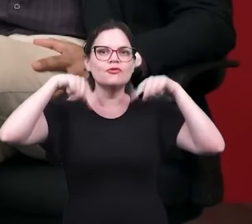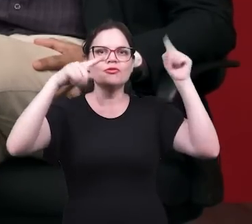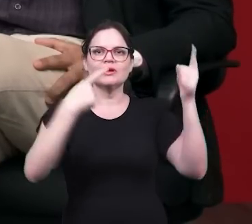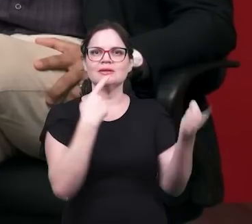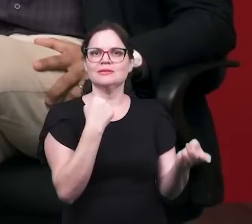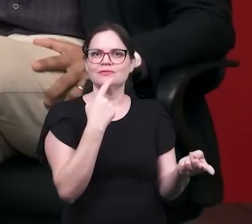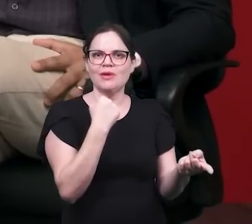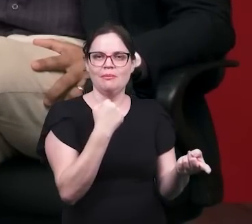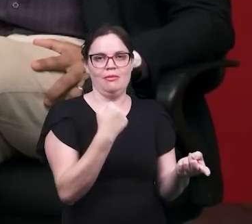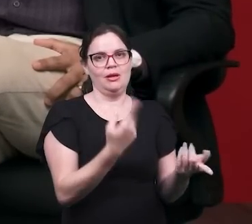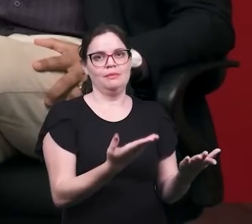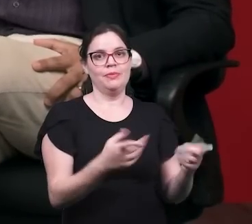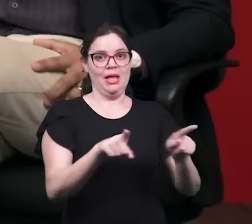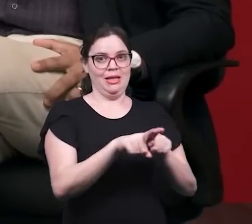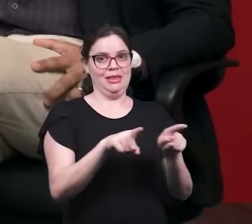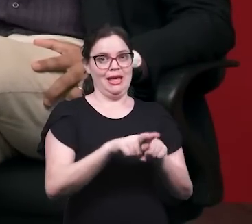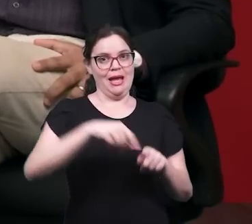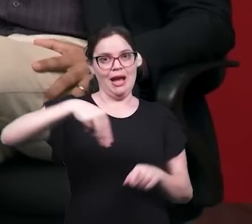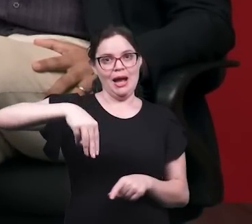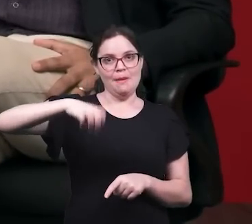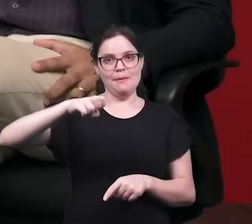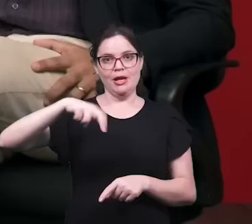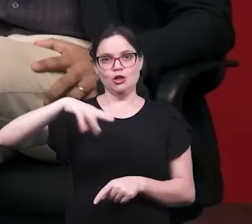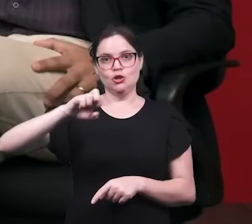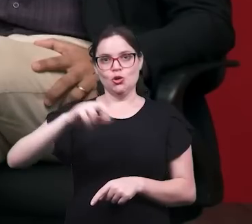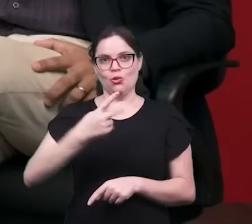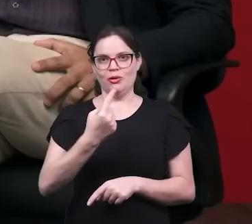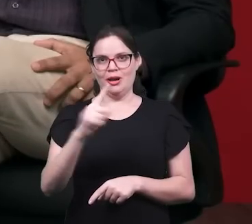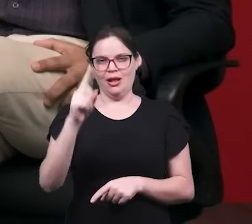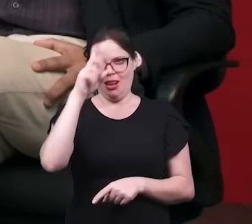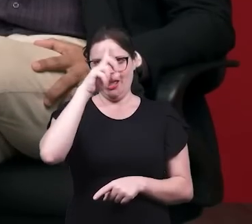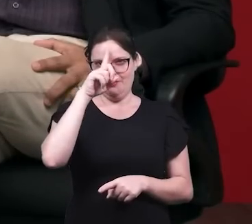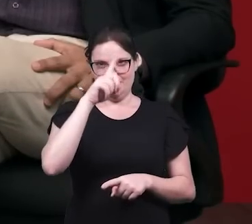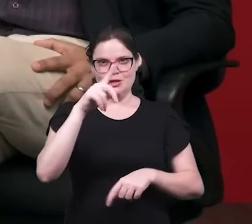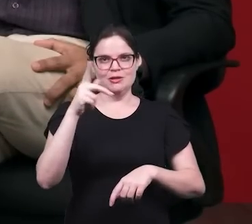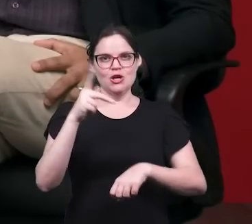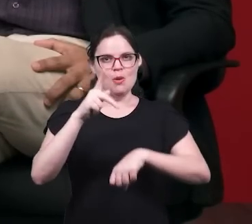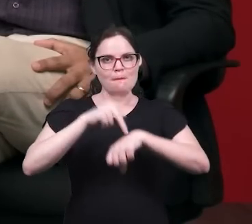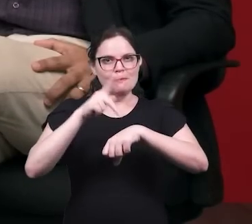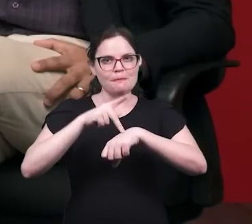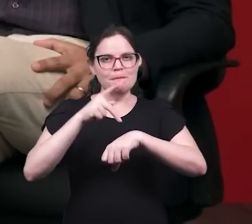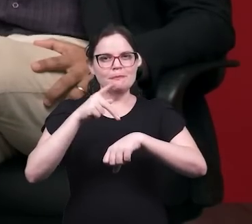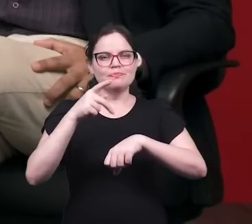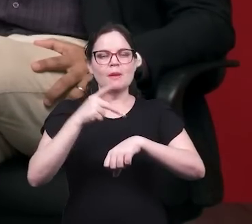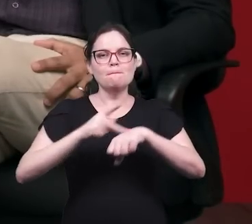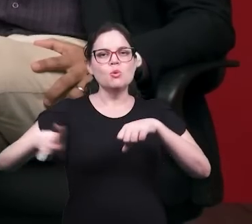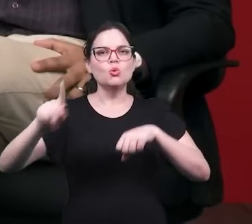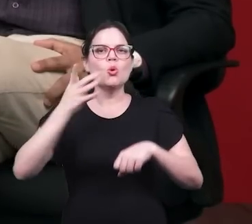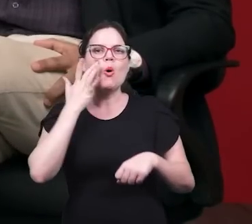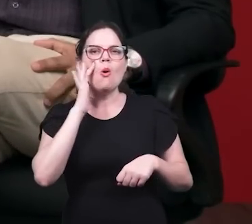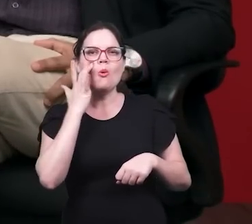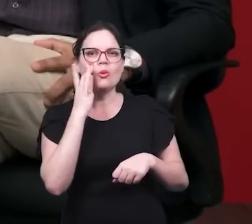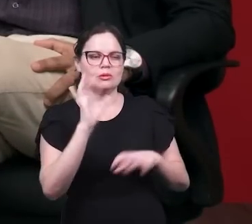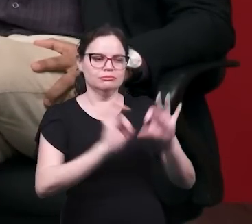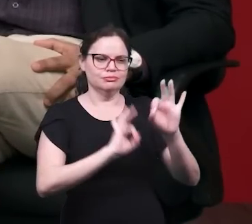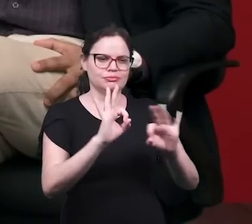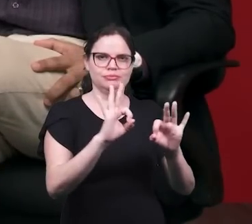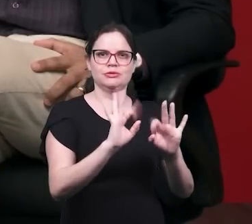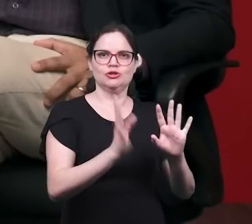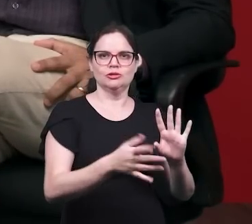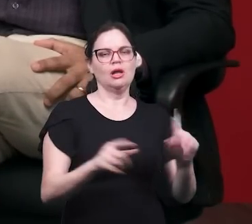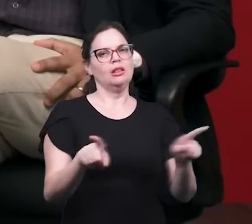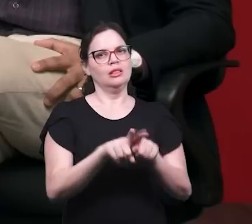da menorá lá na praça, eles já arrebanharam a novilha ruiva. Então eles estão